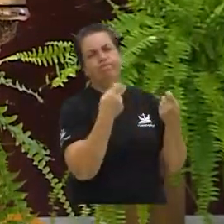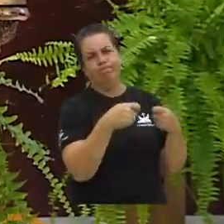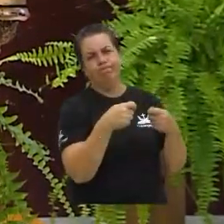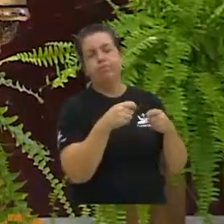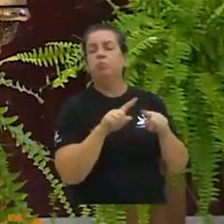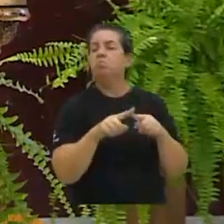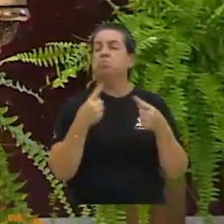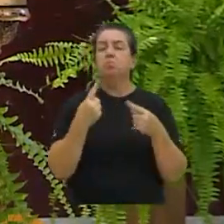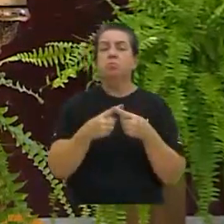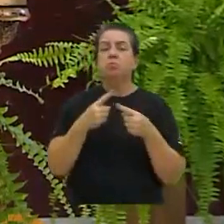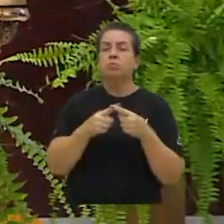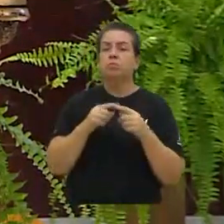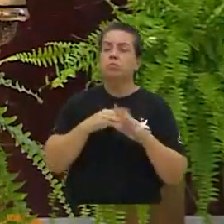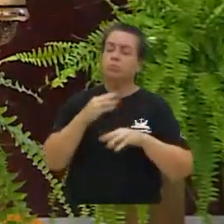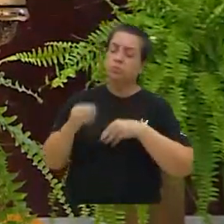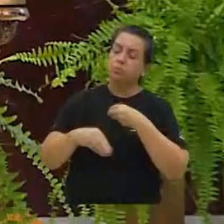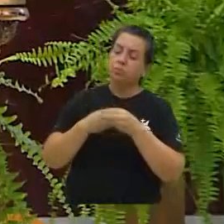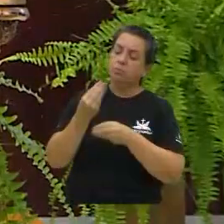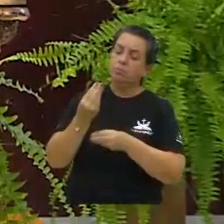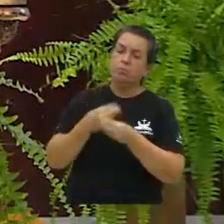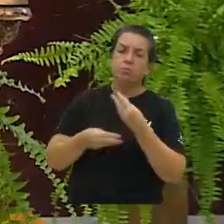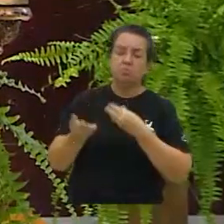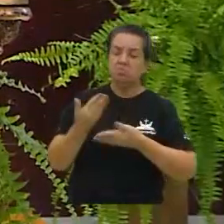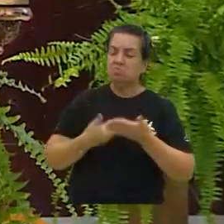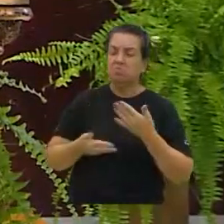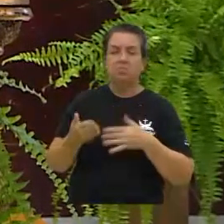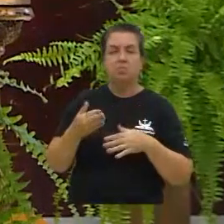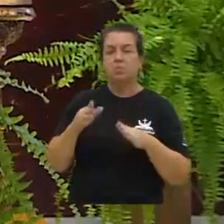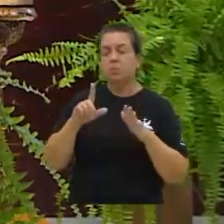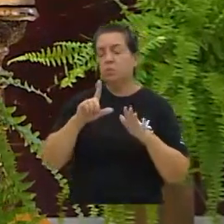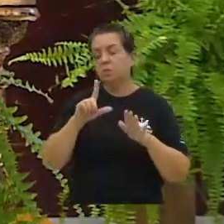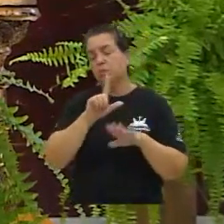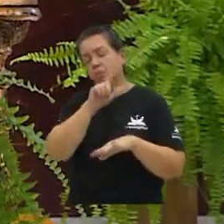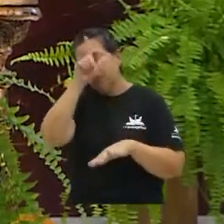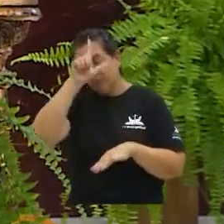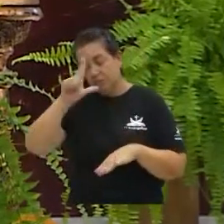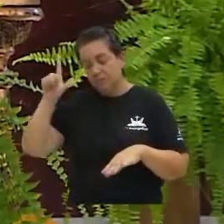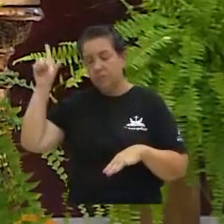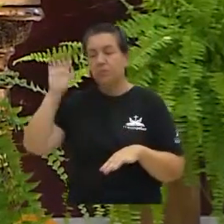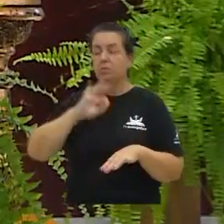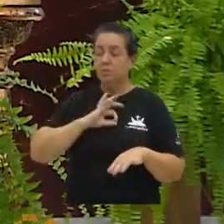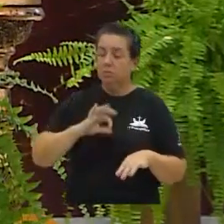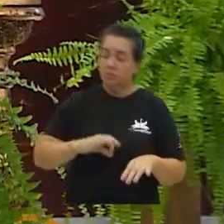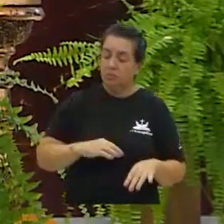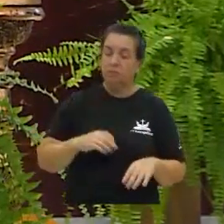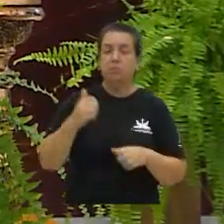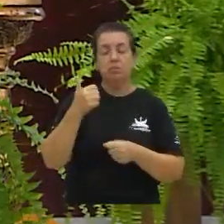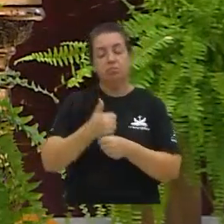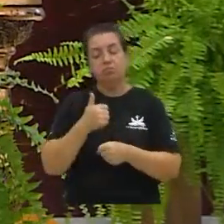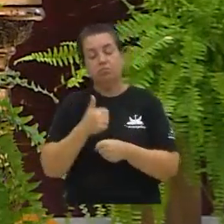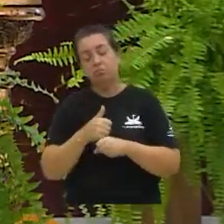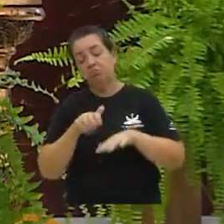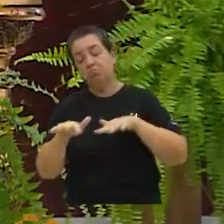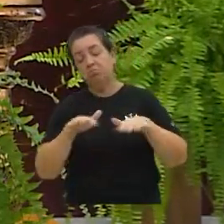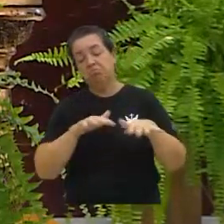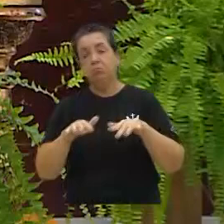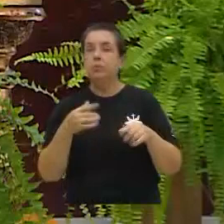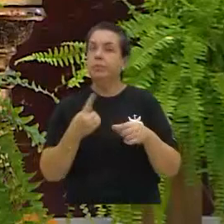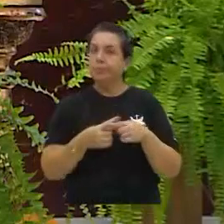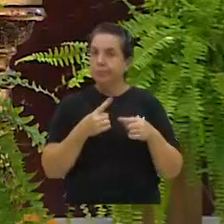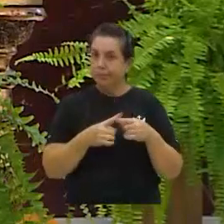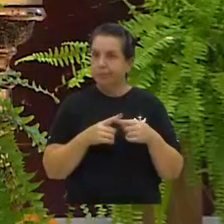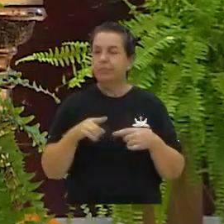de leigos, padres, lideranças, movimentos, para que